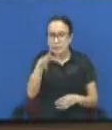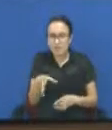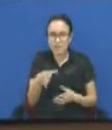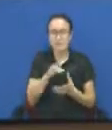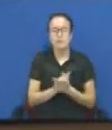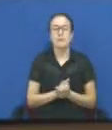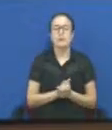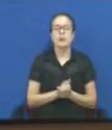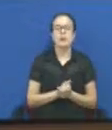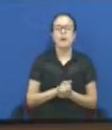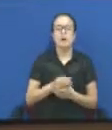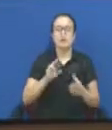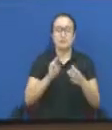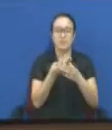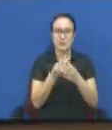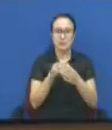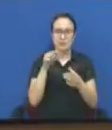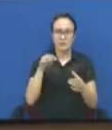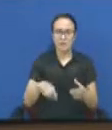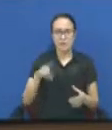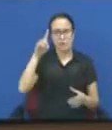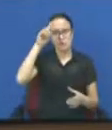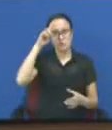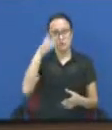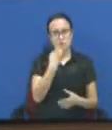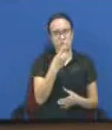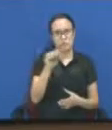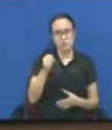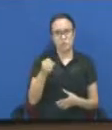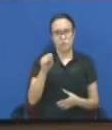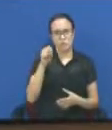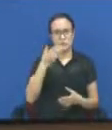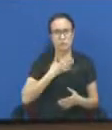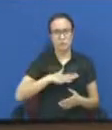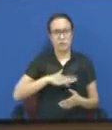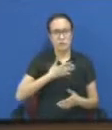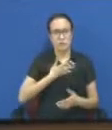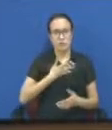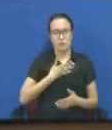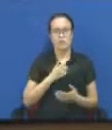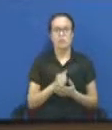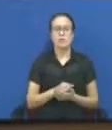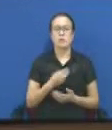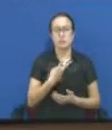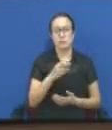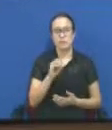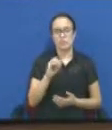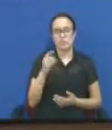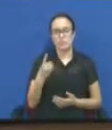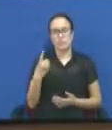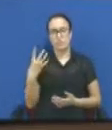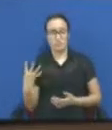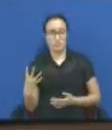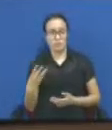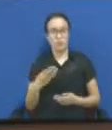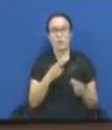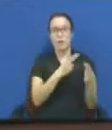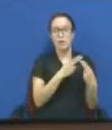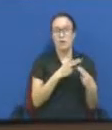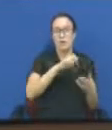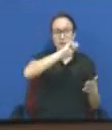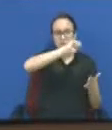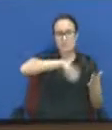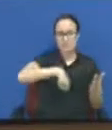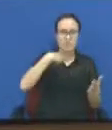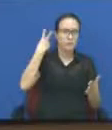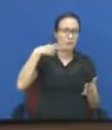Vitório Bortolão, 18 de agosto de 2014. Assinou o requerimento José Eduardo Monteiro Júnior, líder do bloco